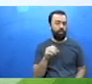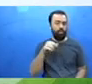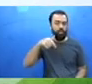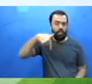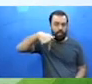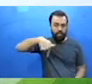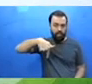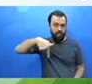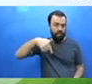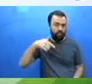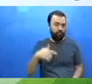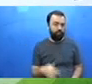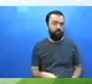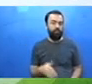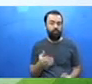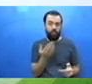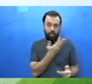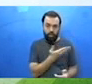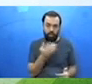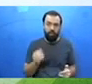racionais. Tem um número aqui